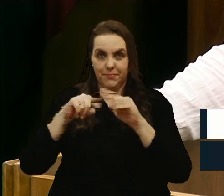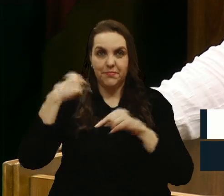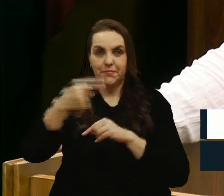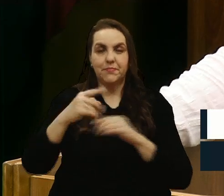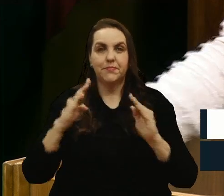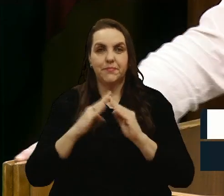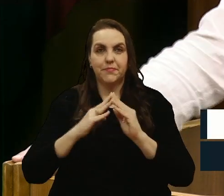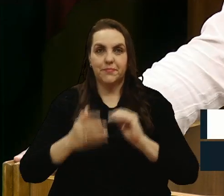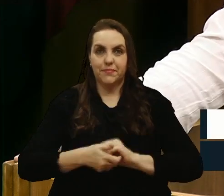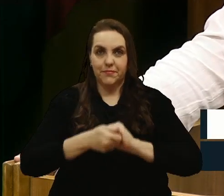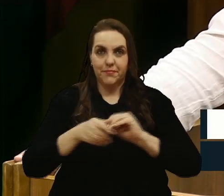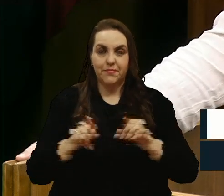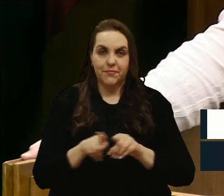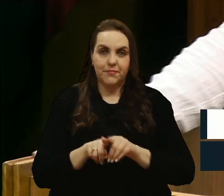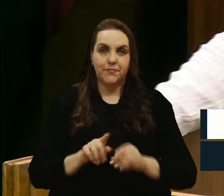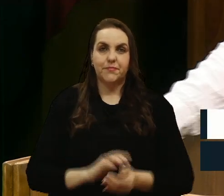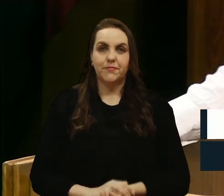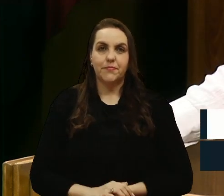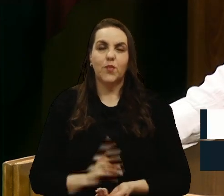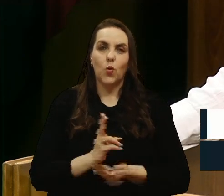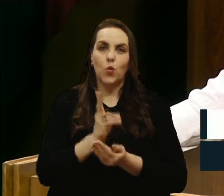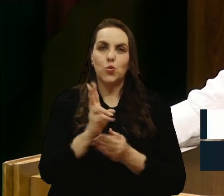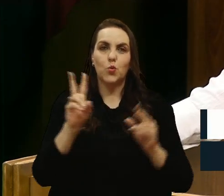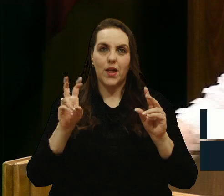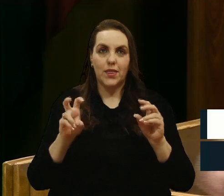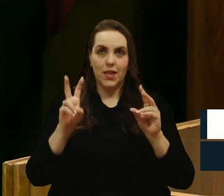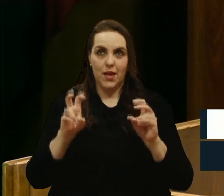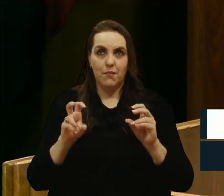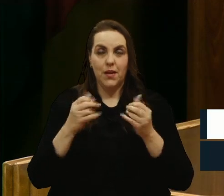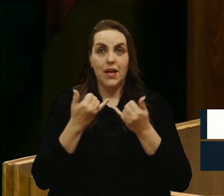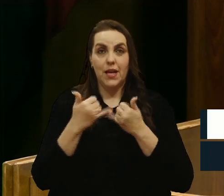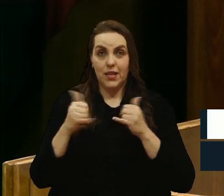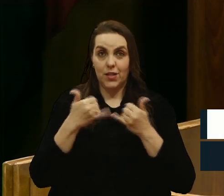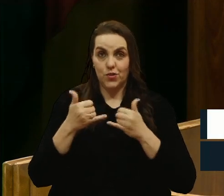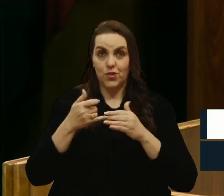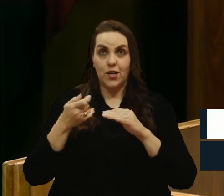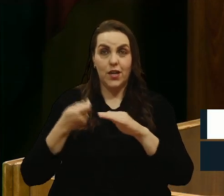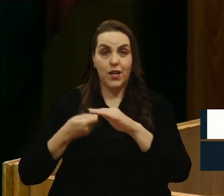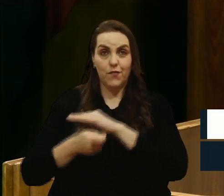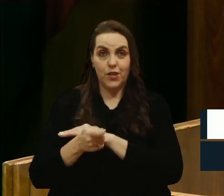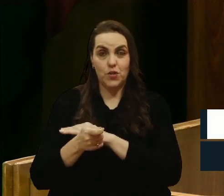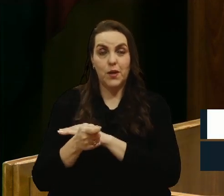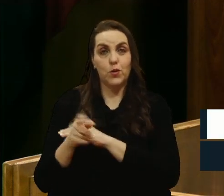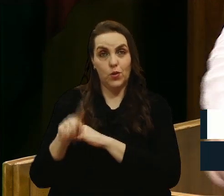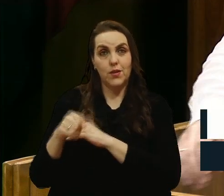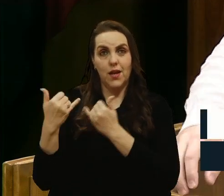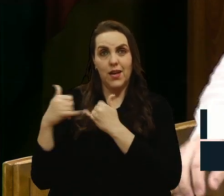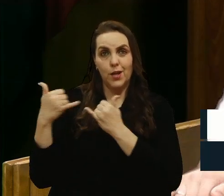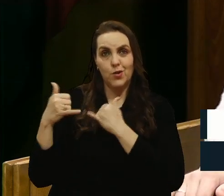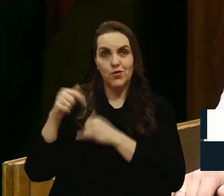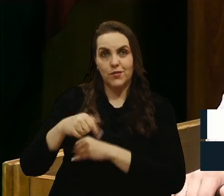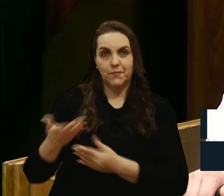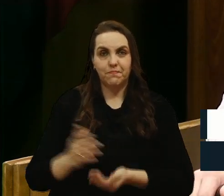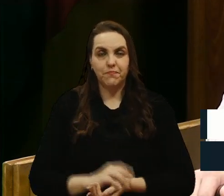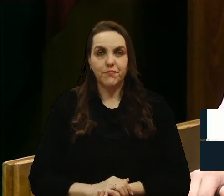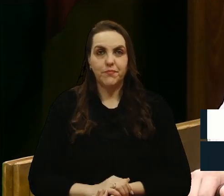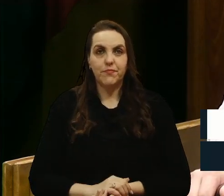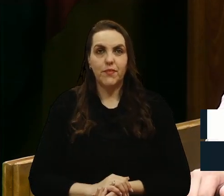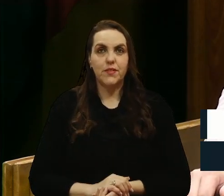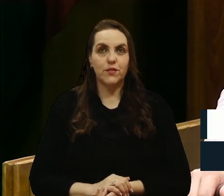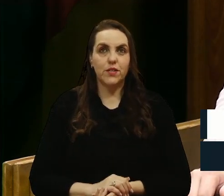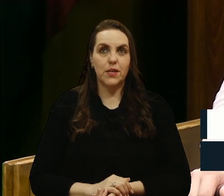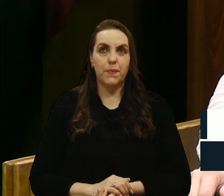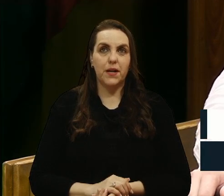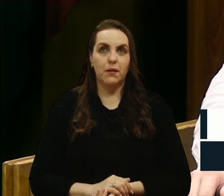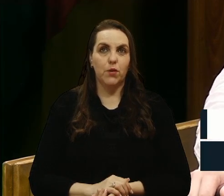meus cumprimentos também. Vou seguir no tema da energia e do investimento energético. Eu escrevi, vereador